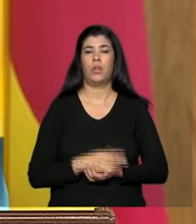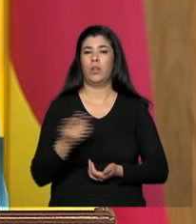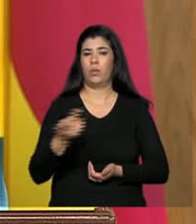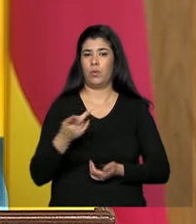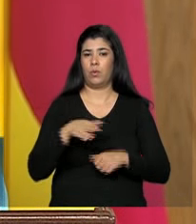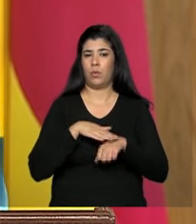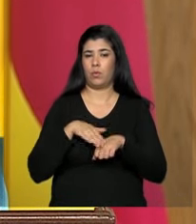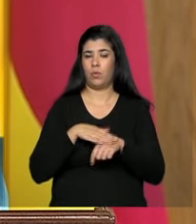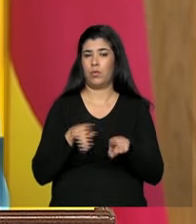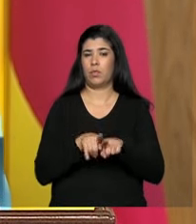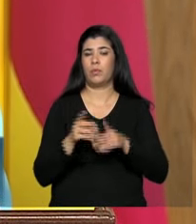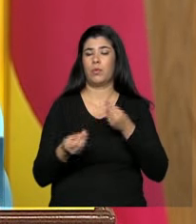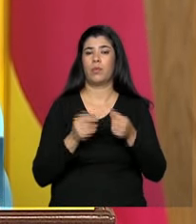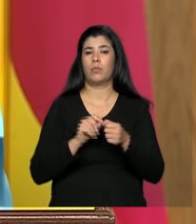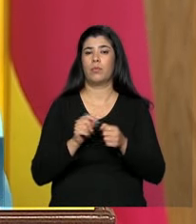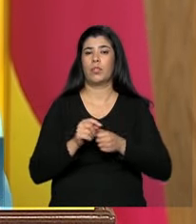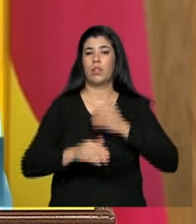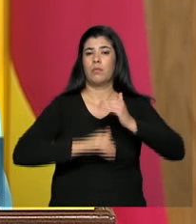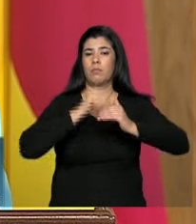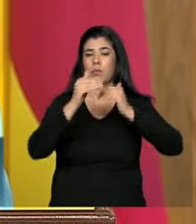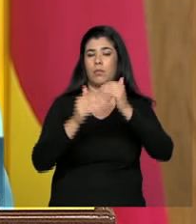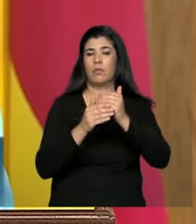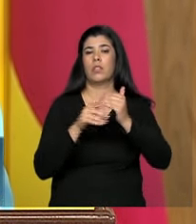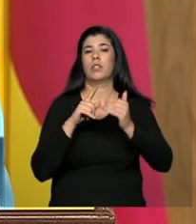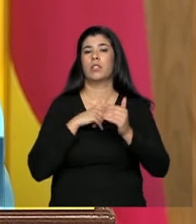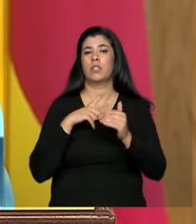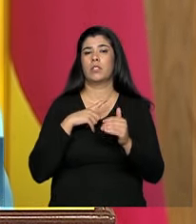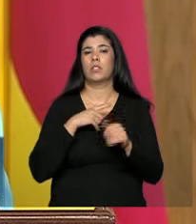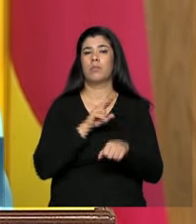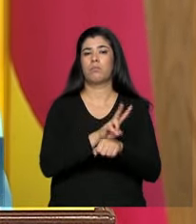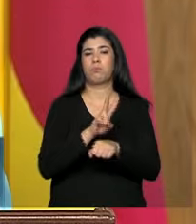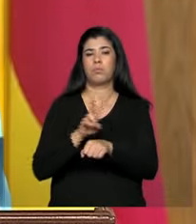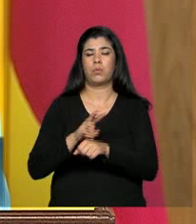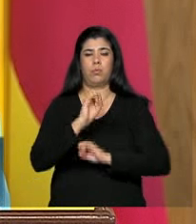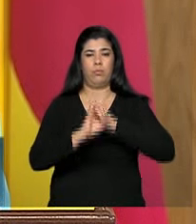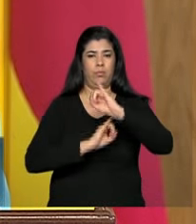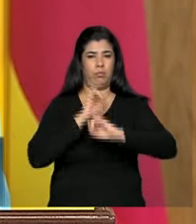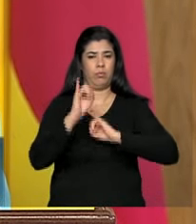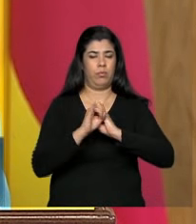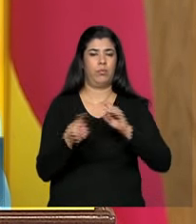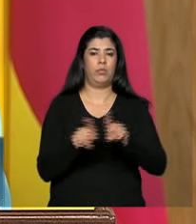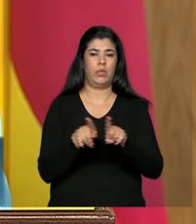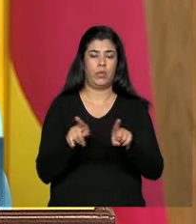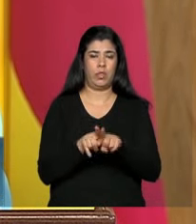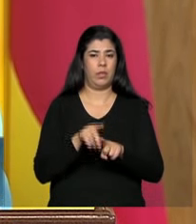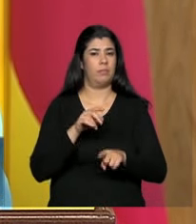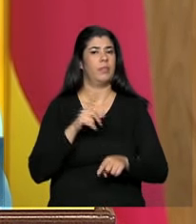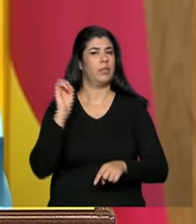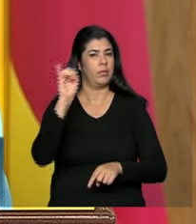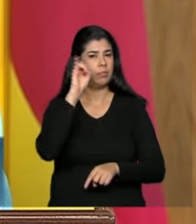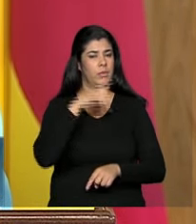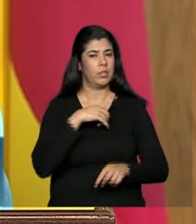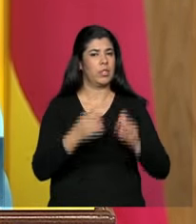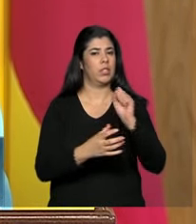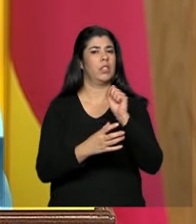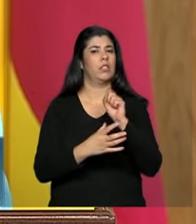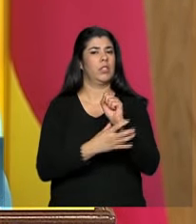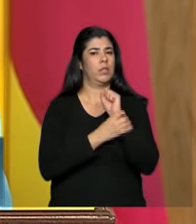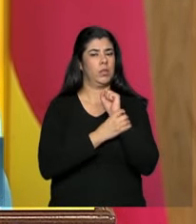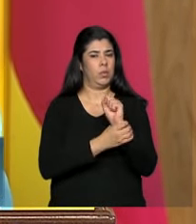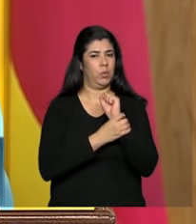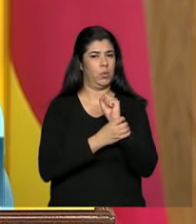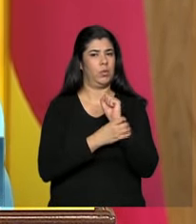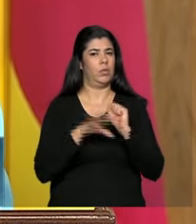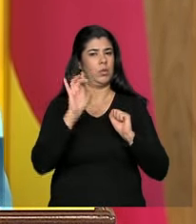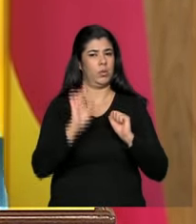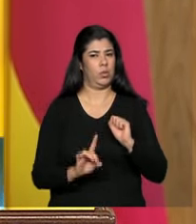Conversamos ainda sobre a evolução da governança da internet e a importância de se assegurar o direito à privacidade na era